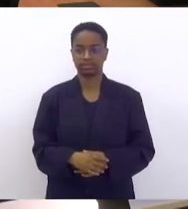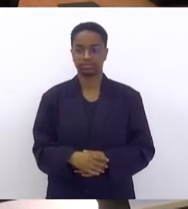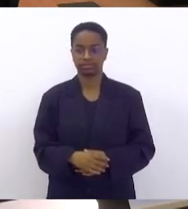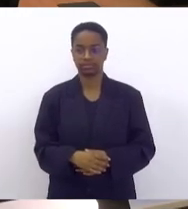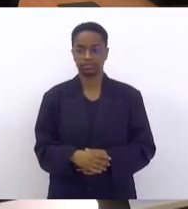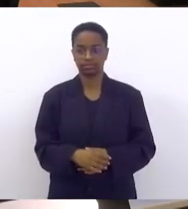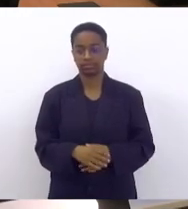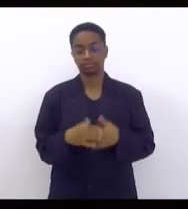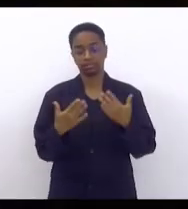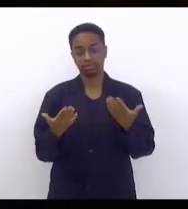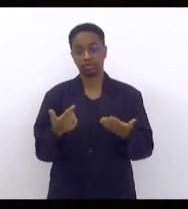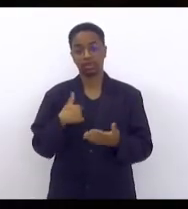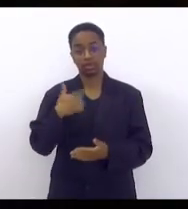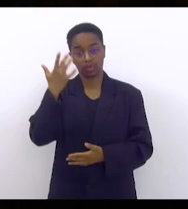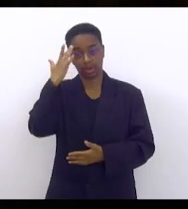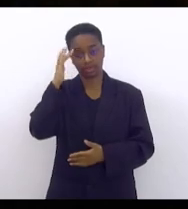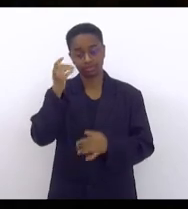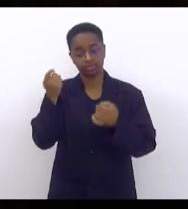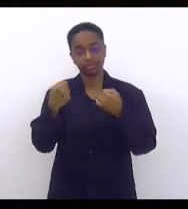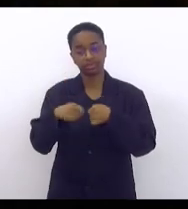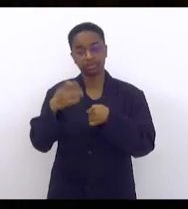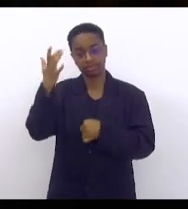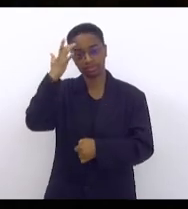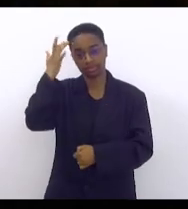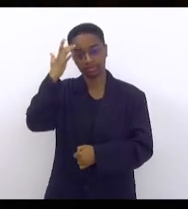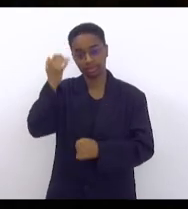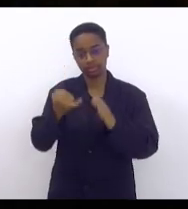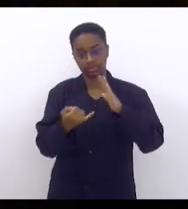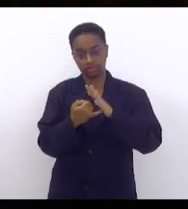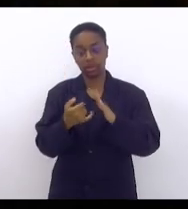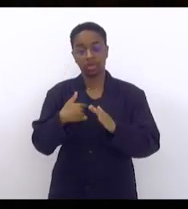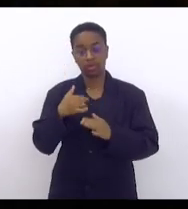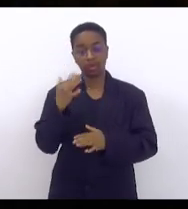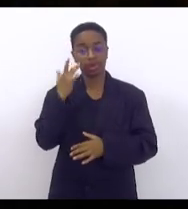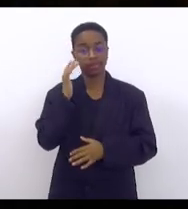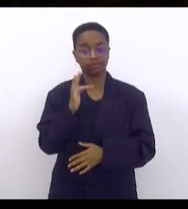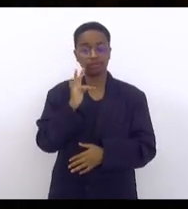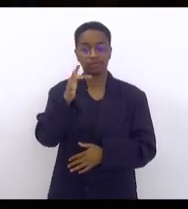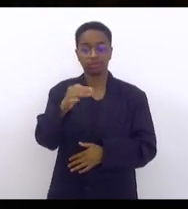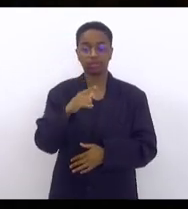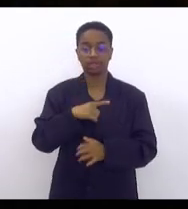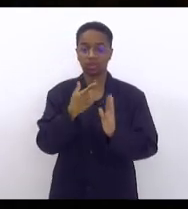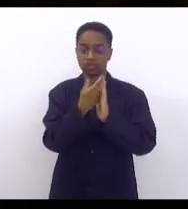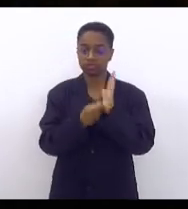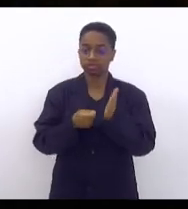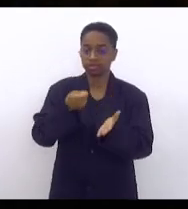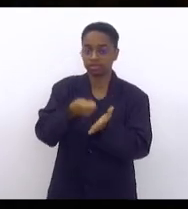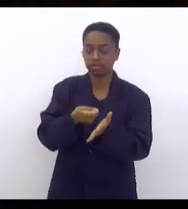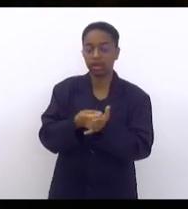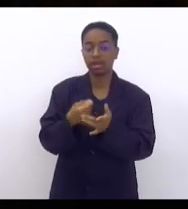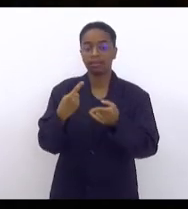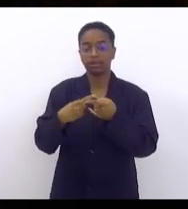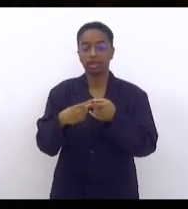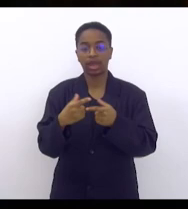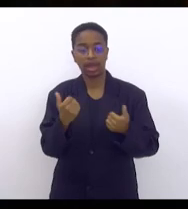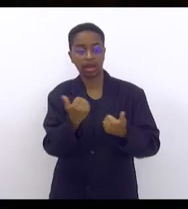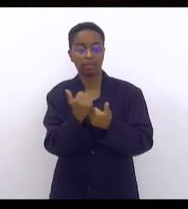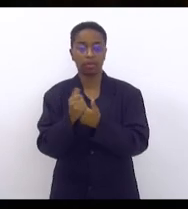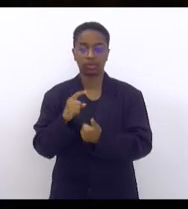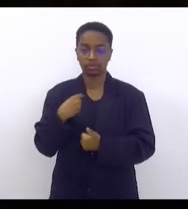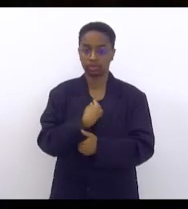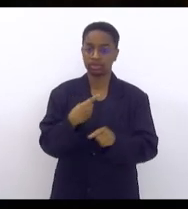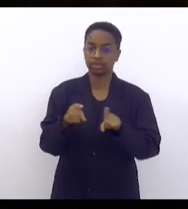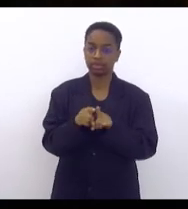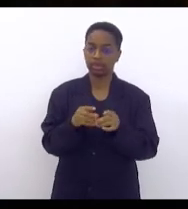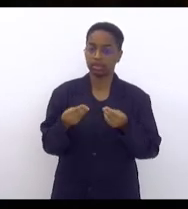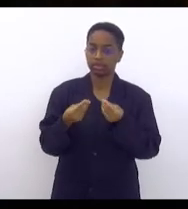eu acho que isso é um amadurecimento institucional. Um dia a gente ainda vai chegar no orçamento impositivo, porque isso fortalece o parlamento e isso dá responsabilidade para o parlamento.